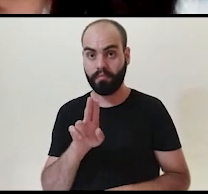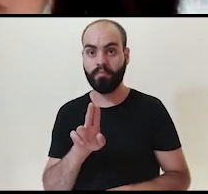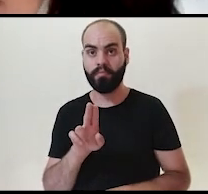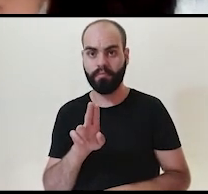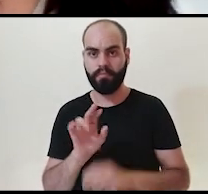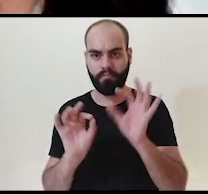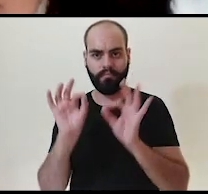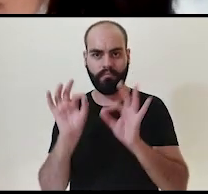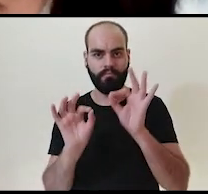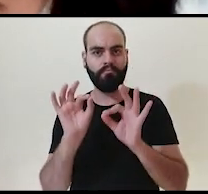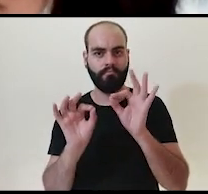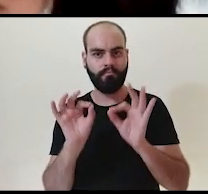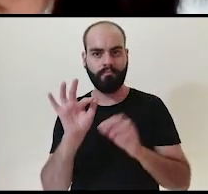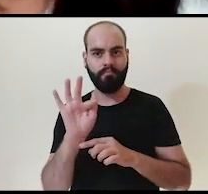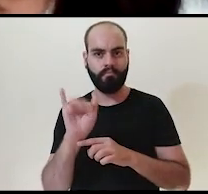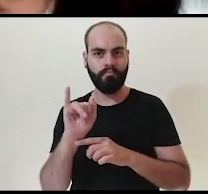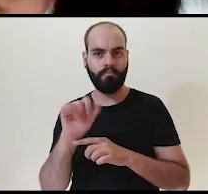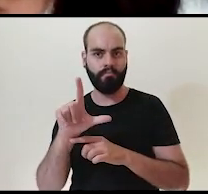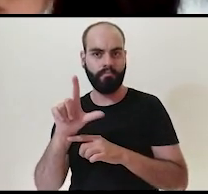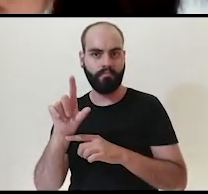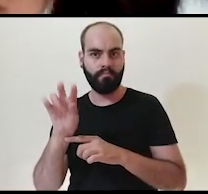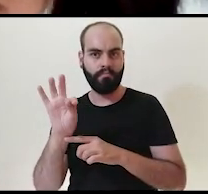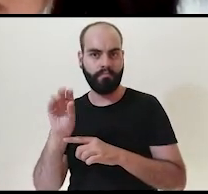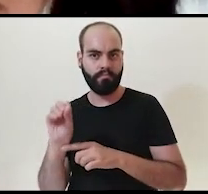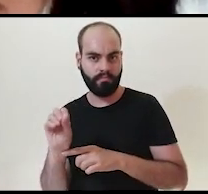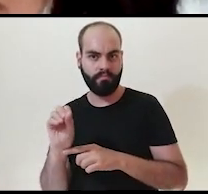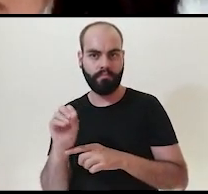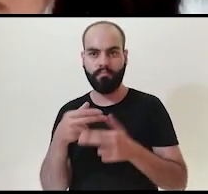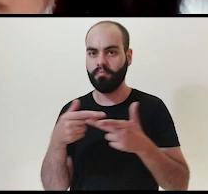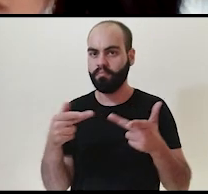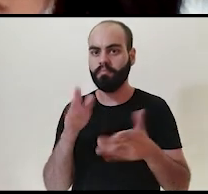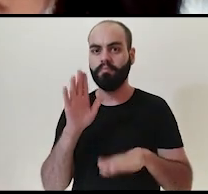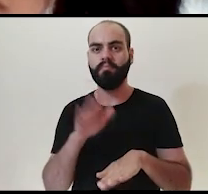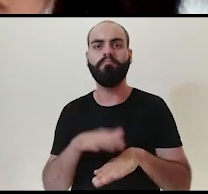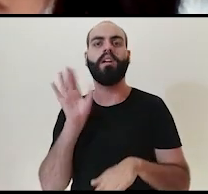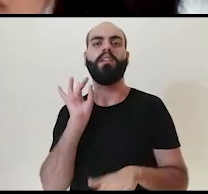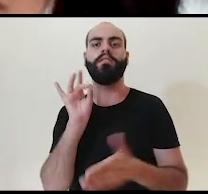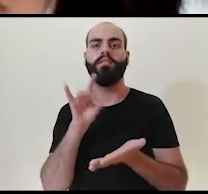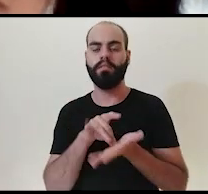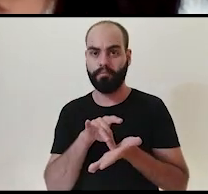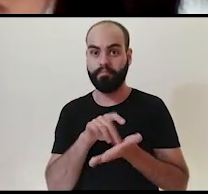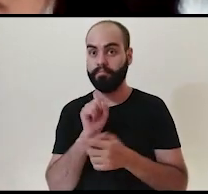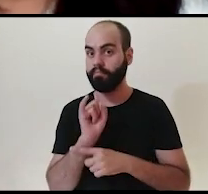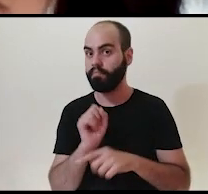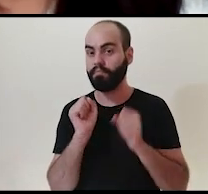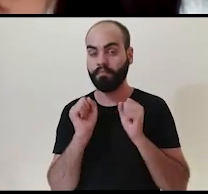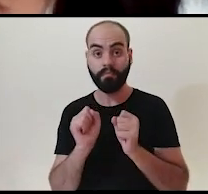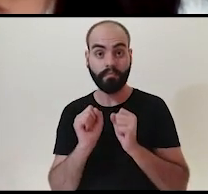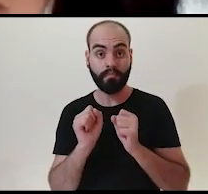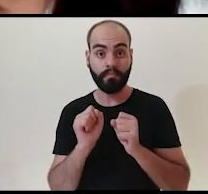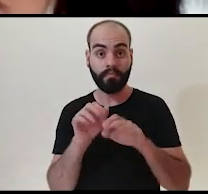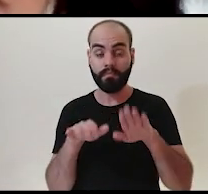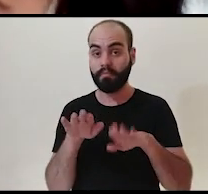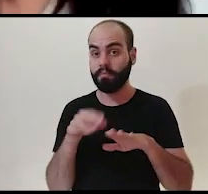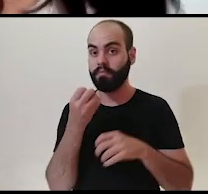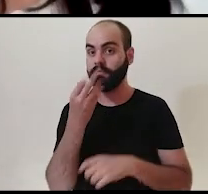filtro, né, para poder ficar dentro ali de uma coisa mais real. Mas realmente o que você falou, assim, se puder você mesmo, é até bom porque